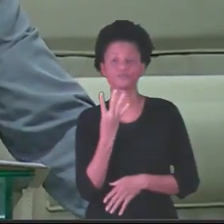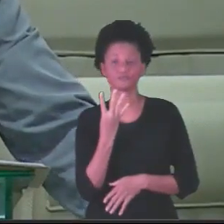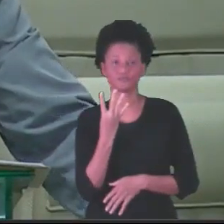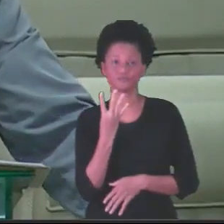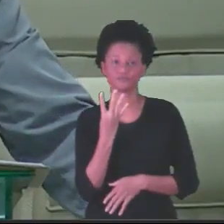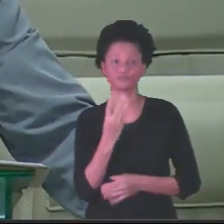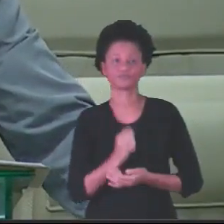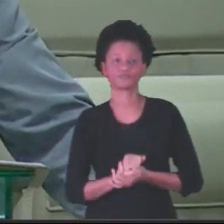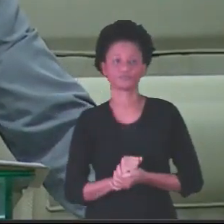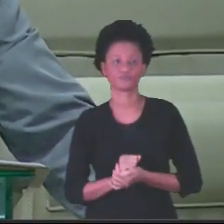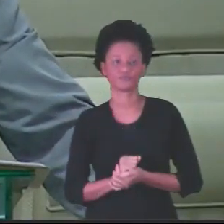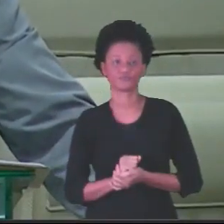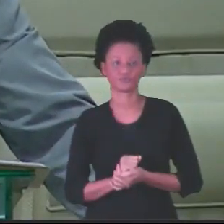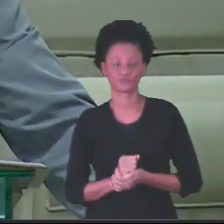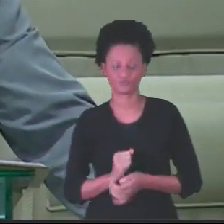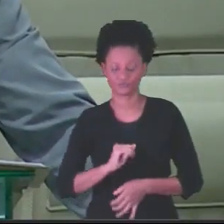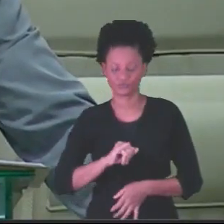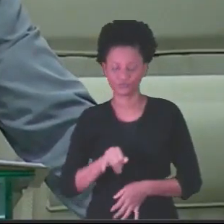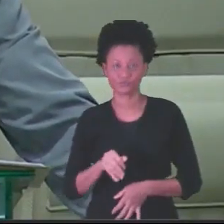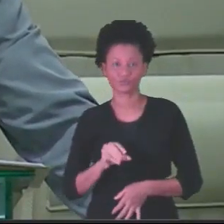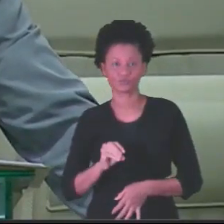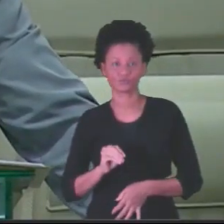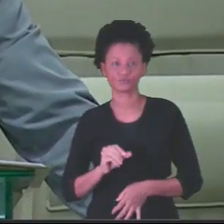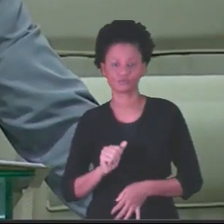e com joão crisóstomo